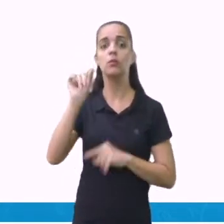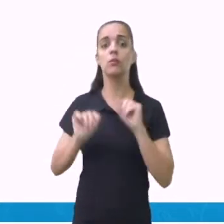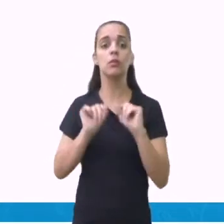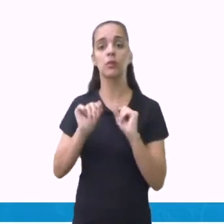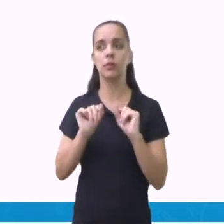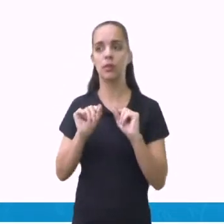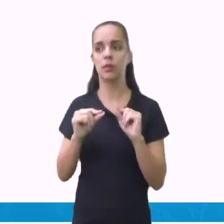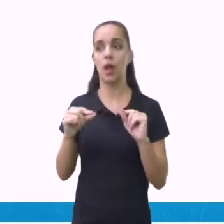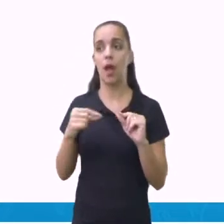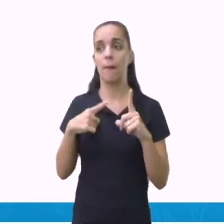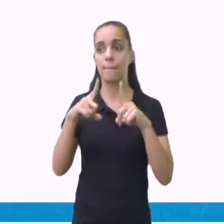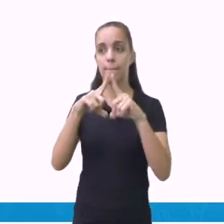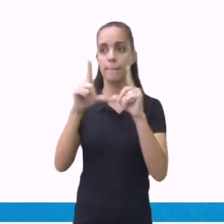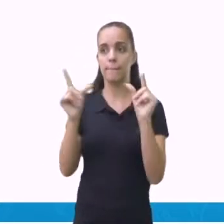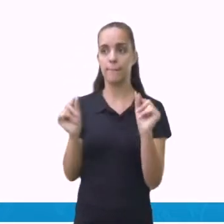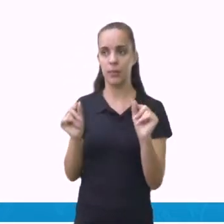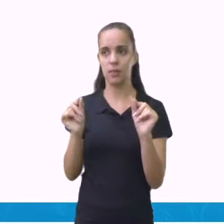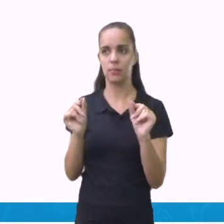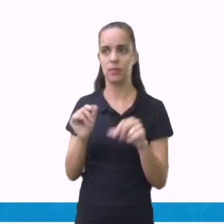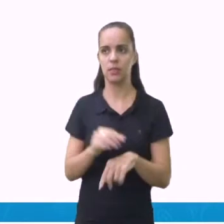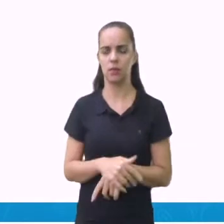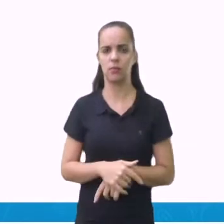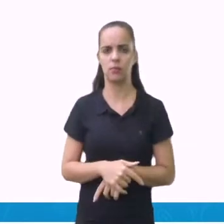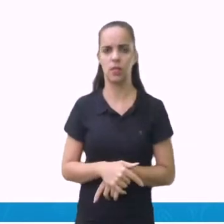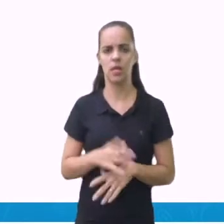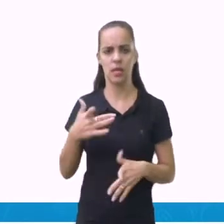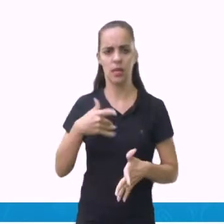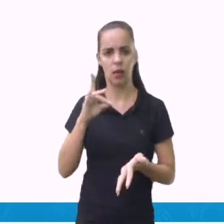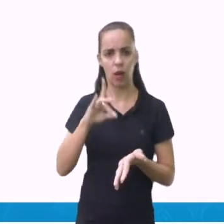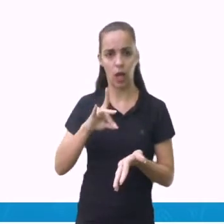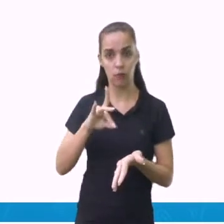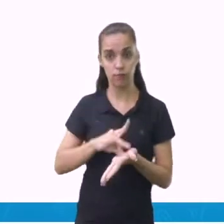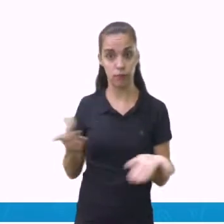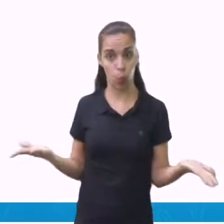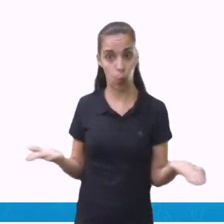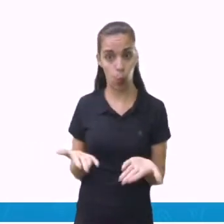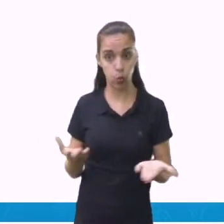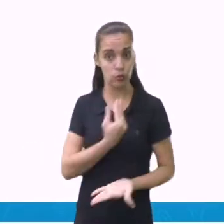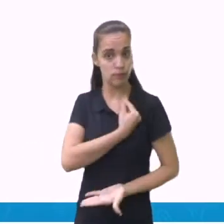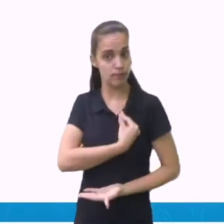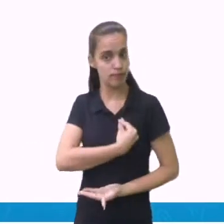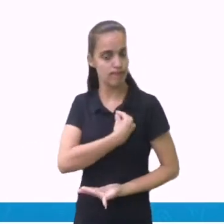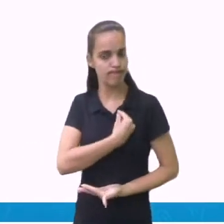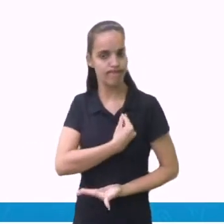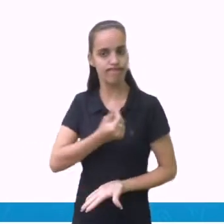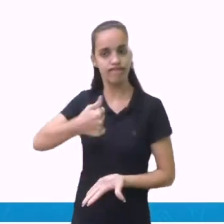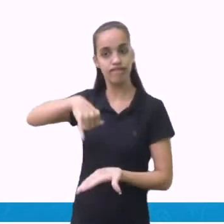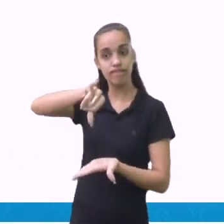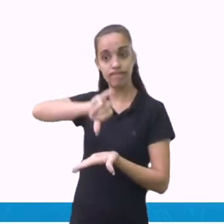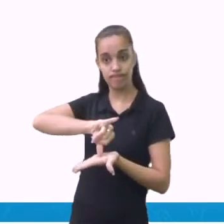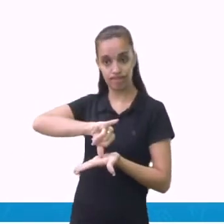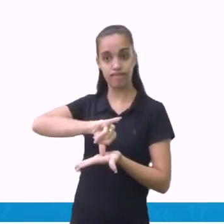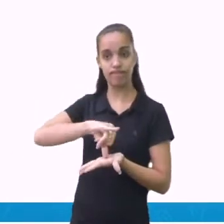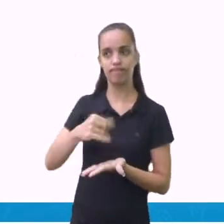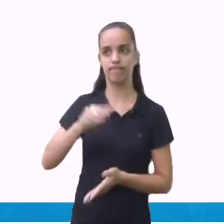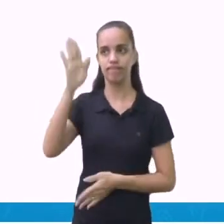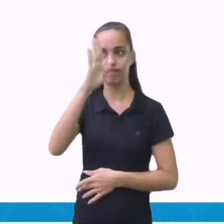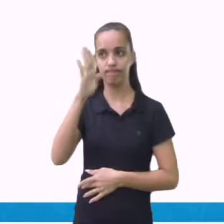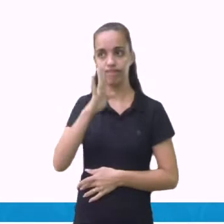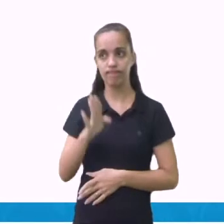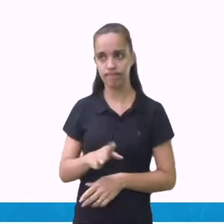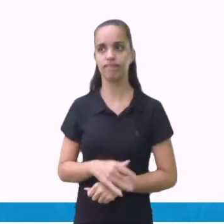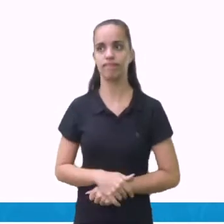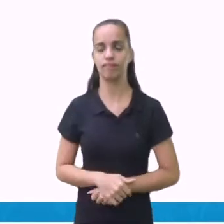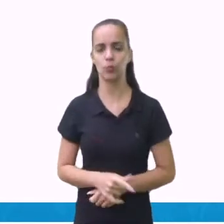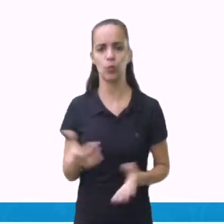Brasília. Brasília é a atual capital do Brasil e sede do governo do Distrito Federal. Então, hoje a gente tem